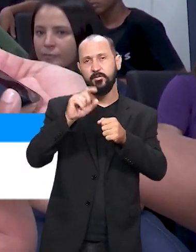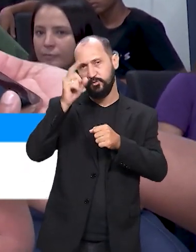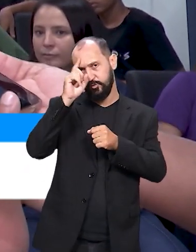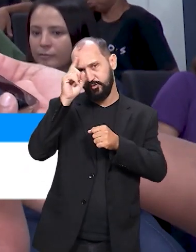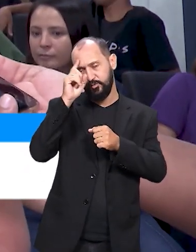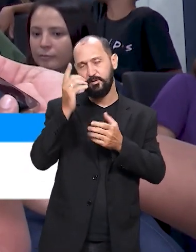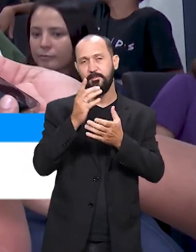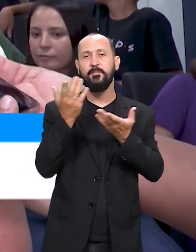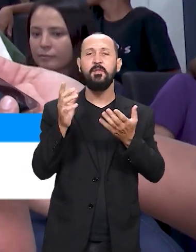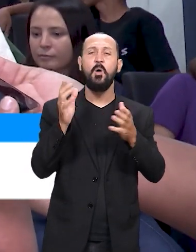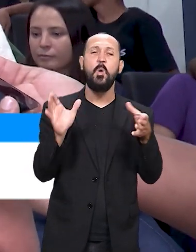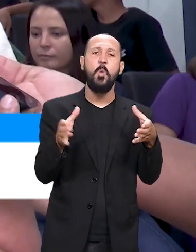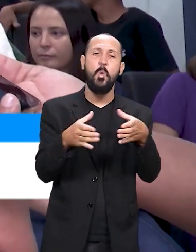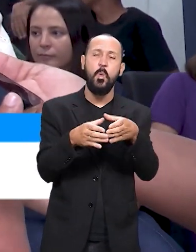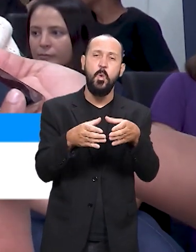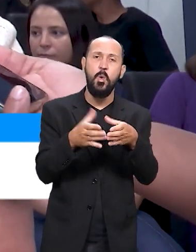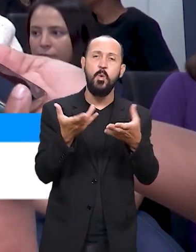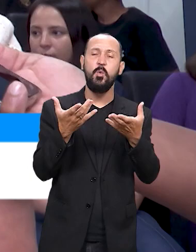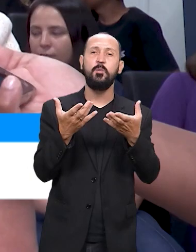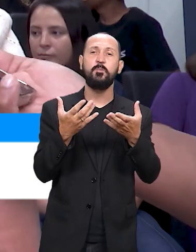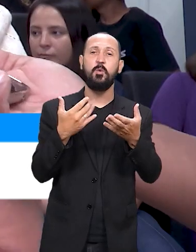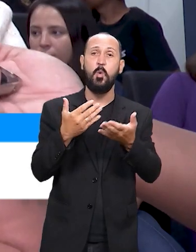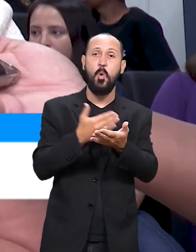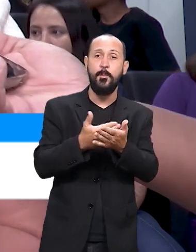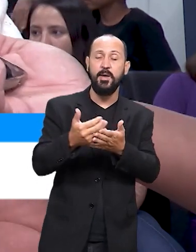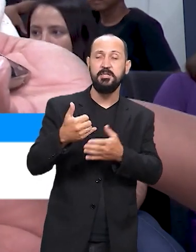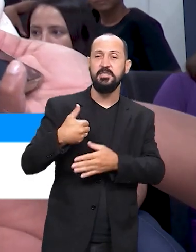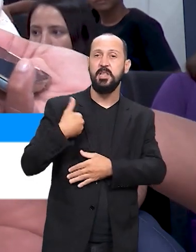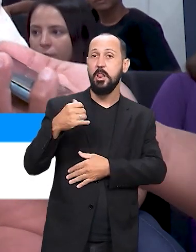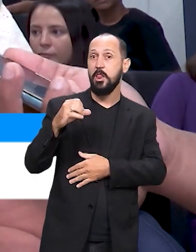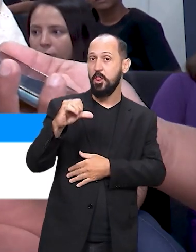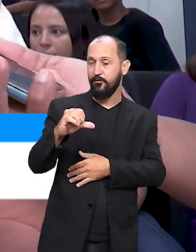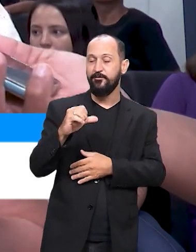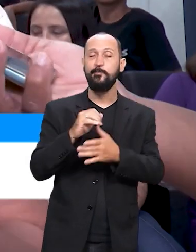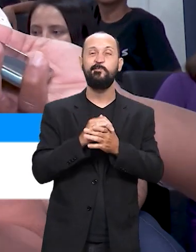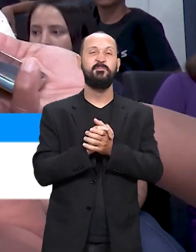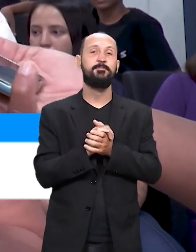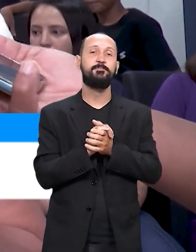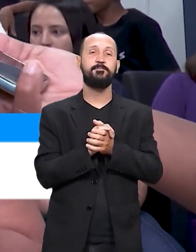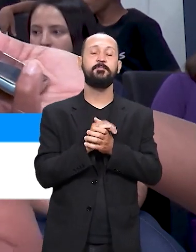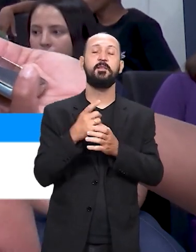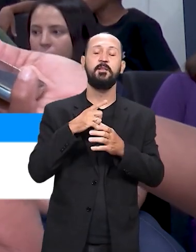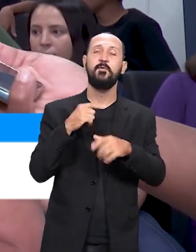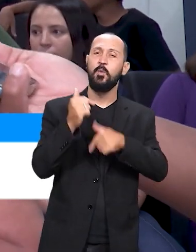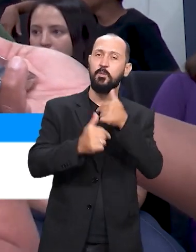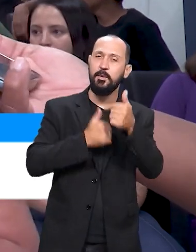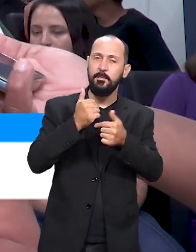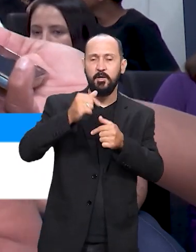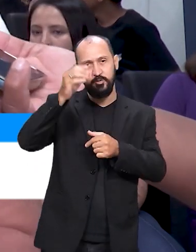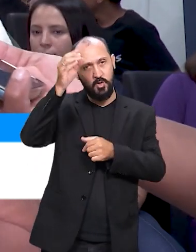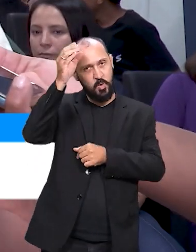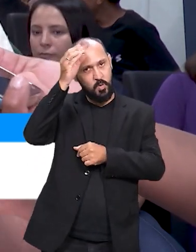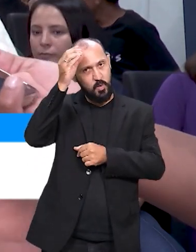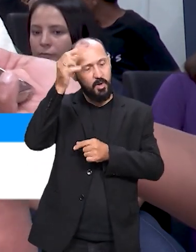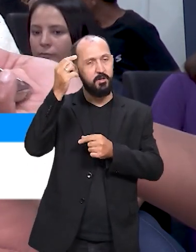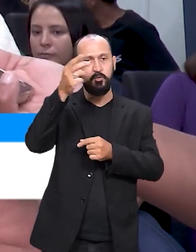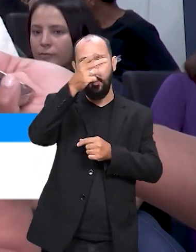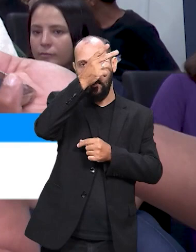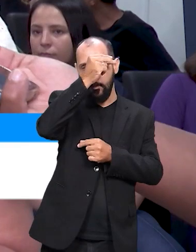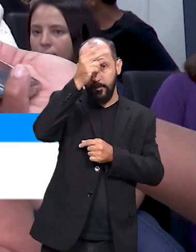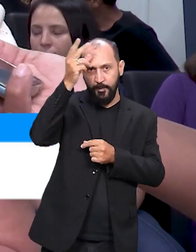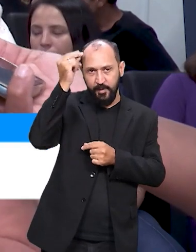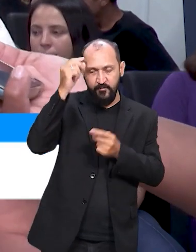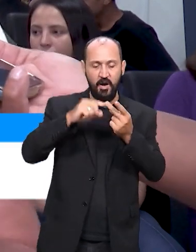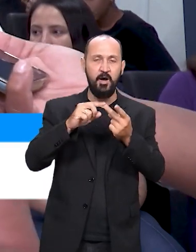gente faz diariamente com eles, que é o grupo a partir de 9 anos. Aí a gente fez todo um trabalho de conscientização